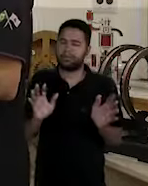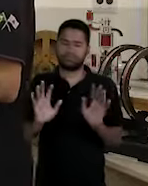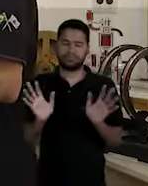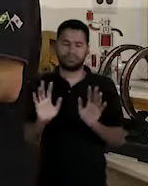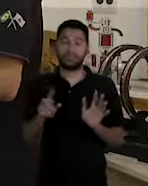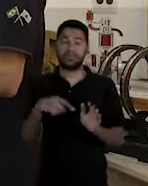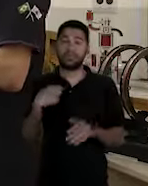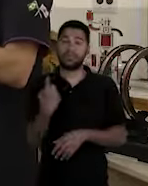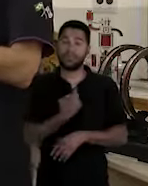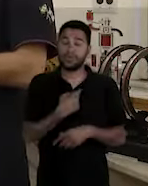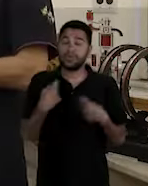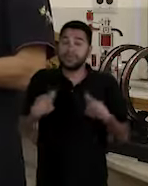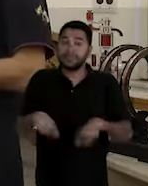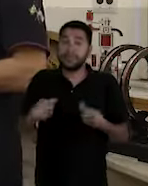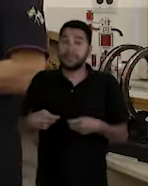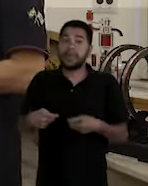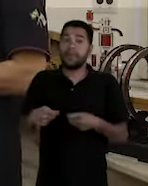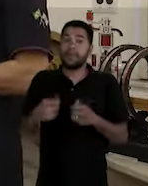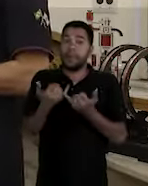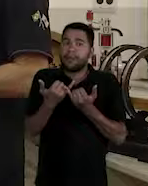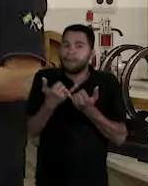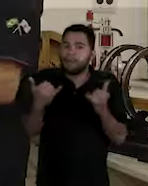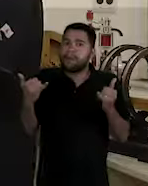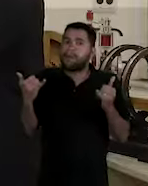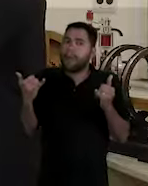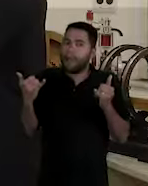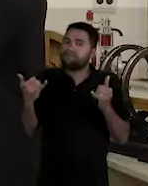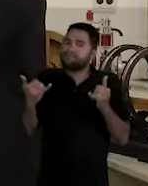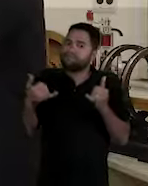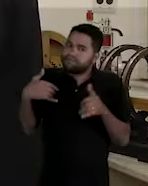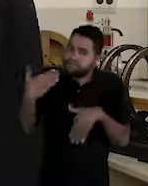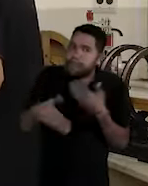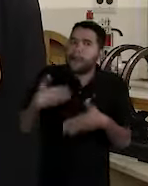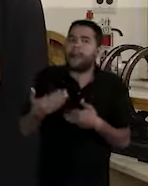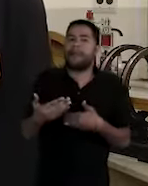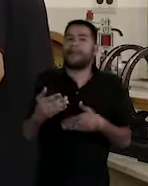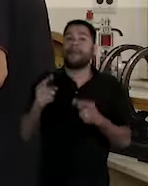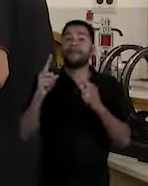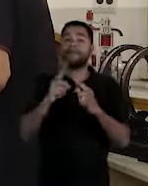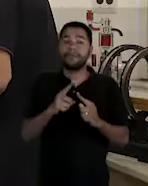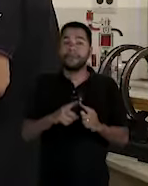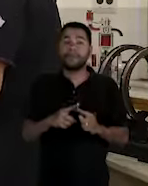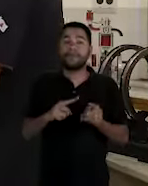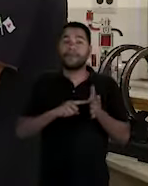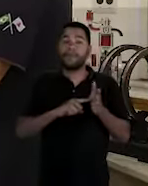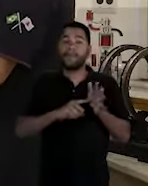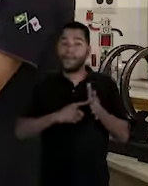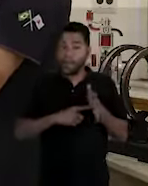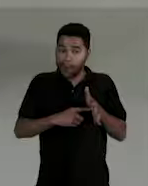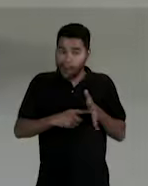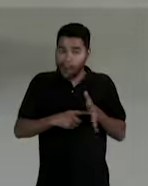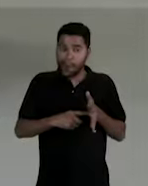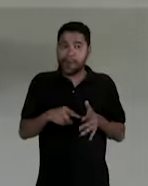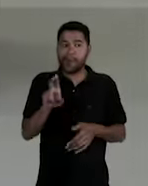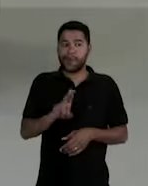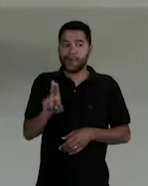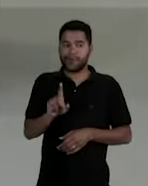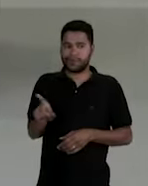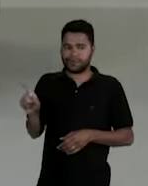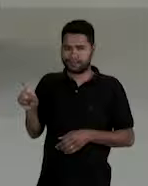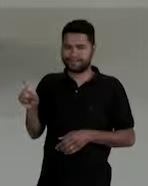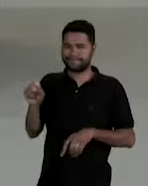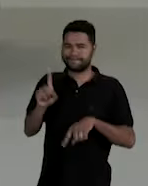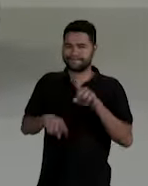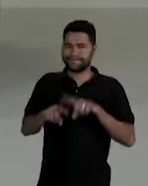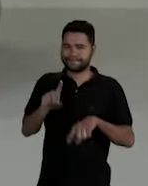nós precisamos de uma energia de ativação para isso. Esse tipo de motor usa essa peça